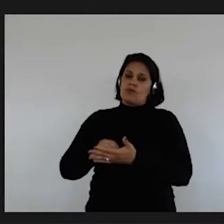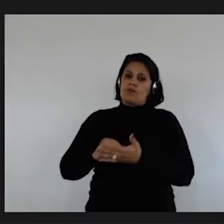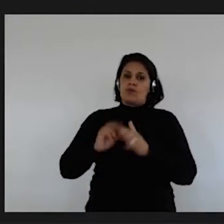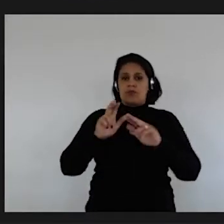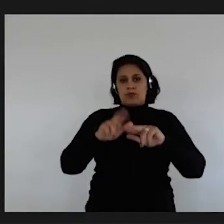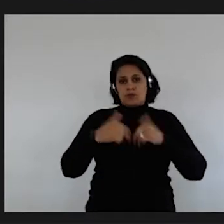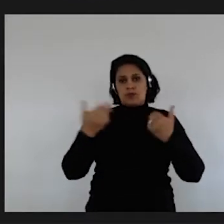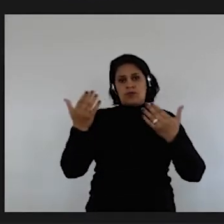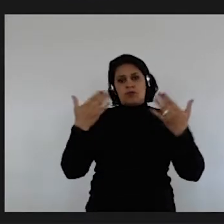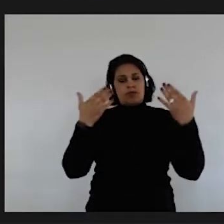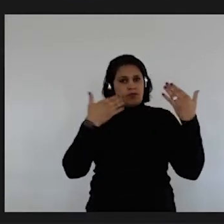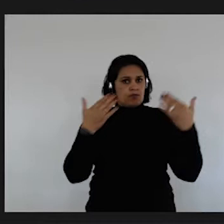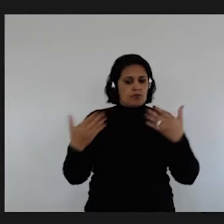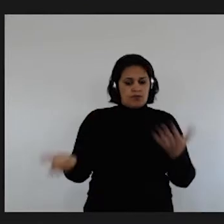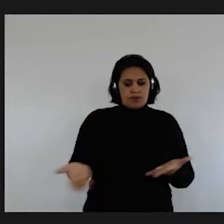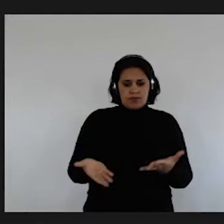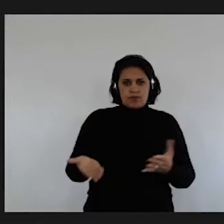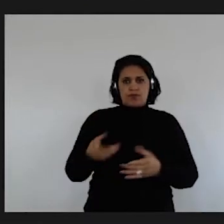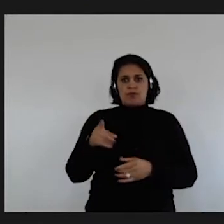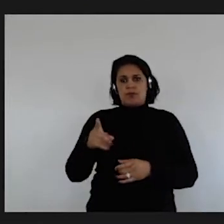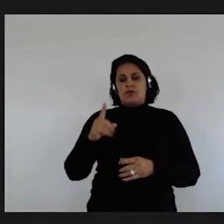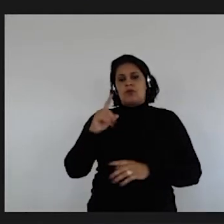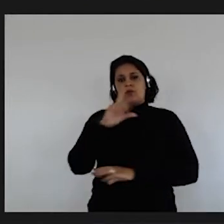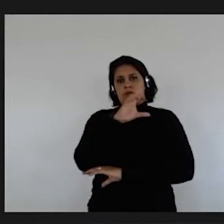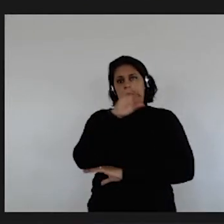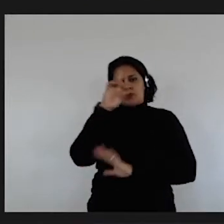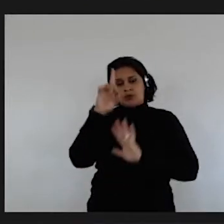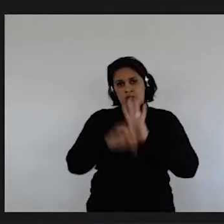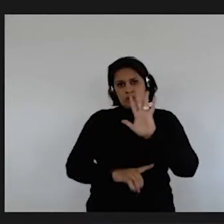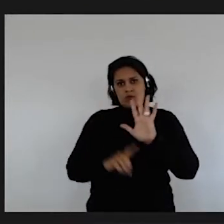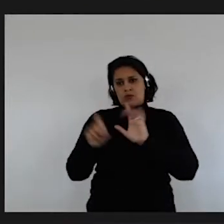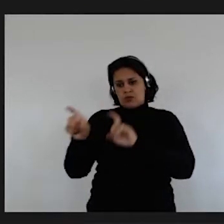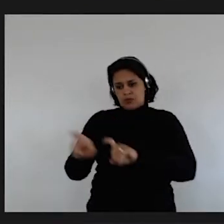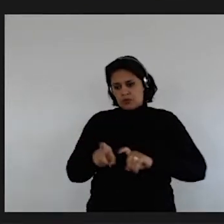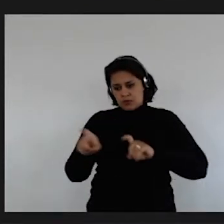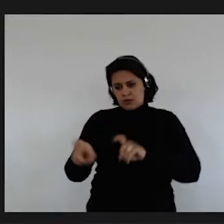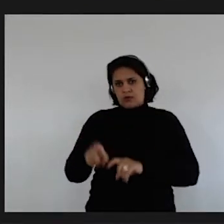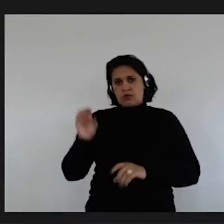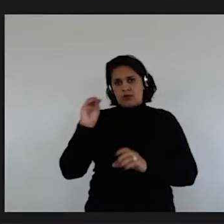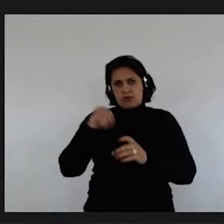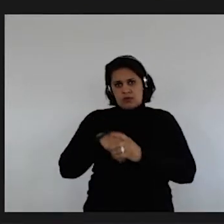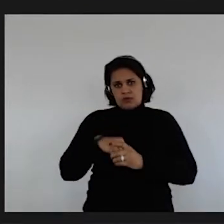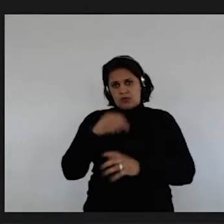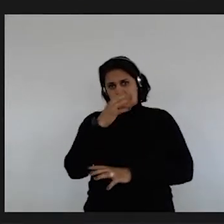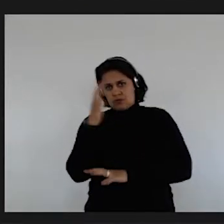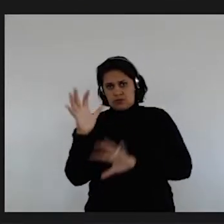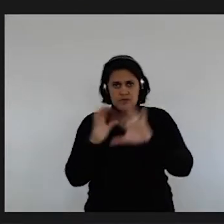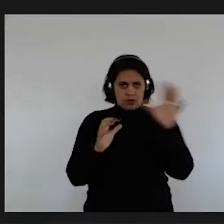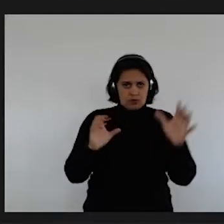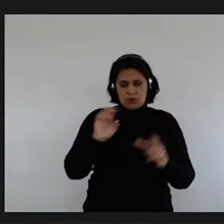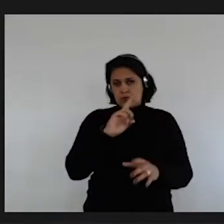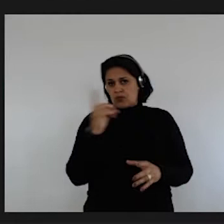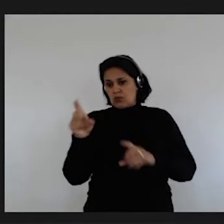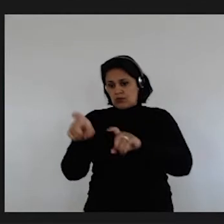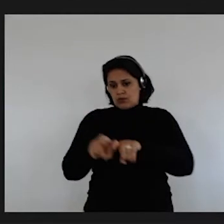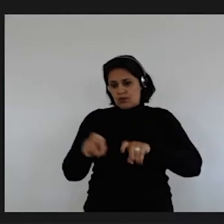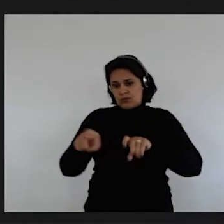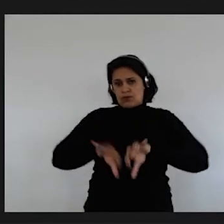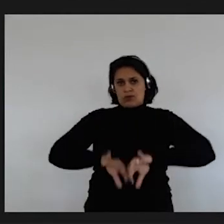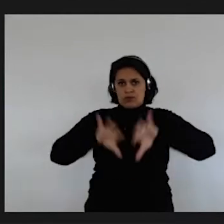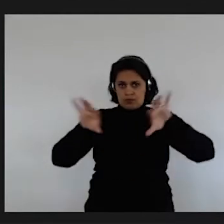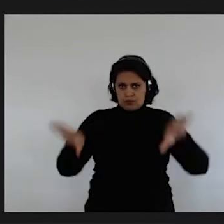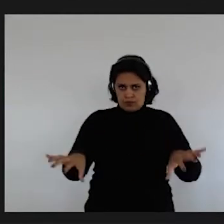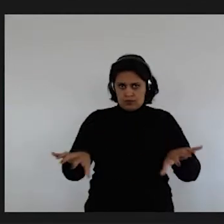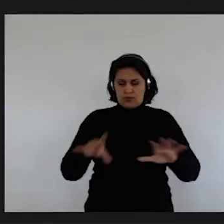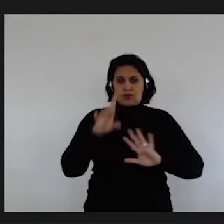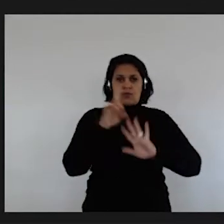direito agrário integra o direito agroambiental, o direito agrário, ou seria um ramo próprio. Alguns ainda entendem que ele integra o direito